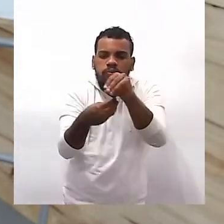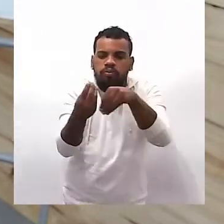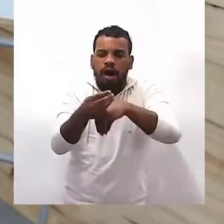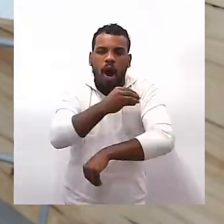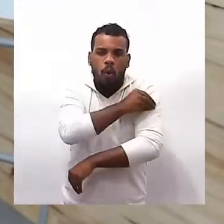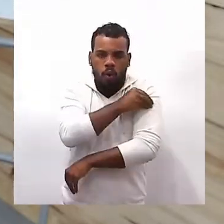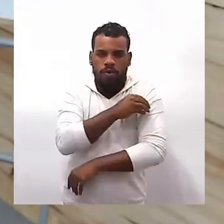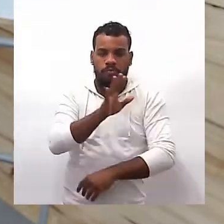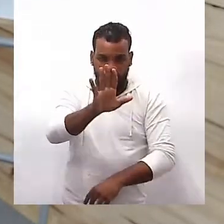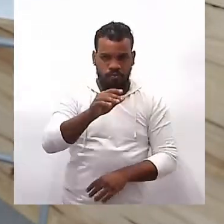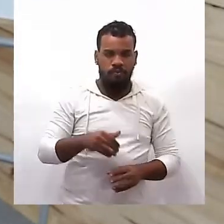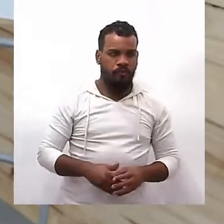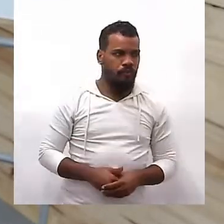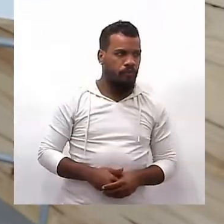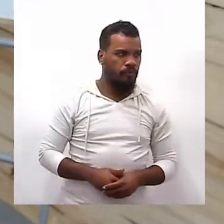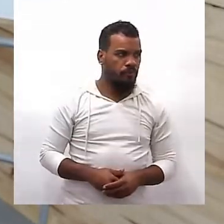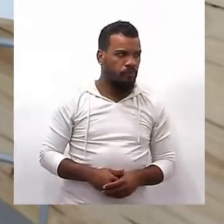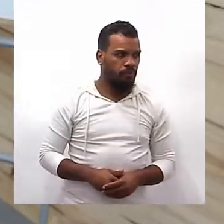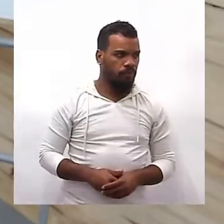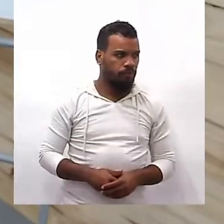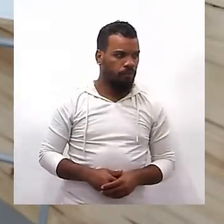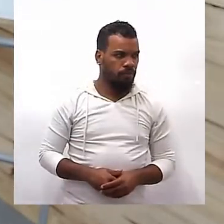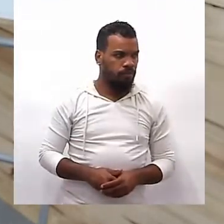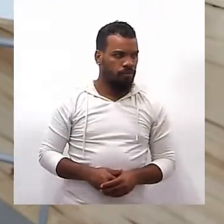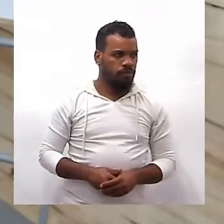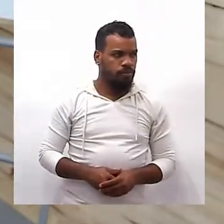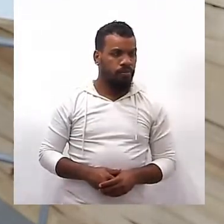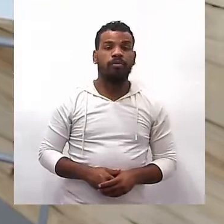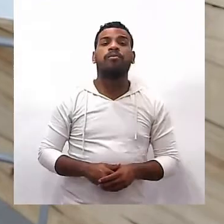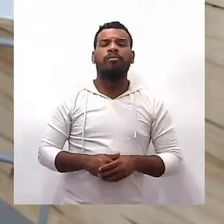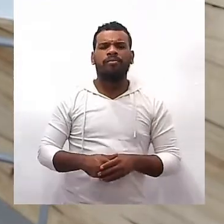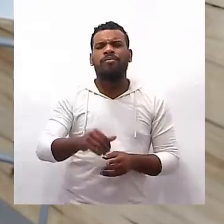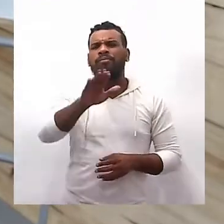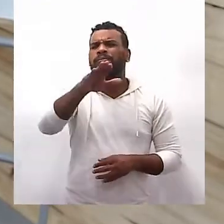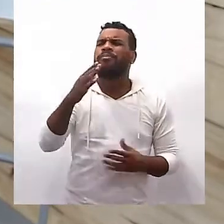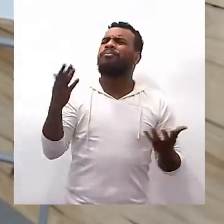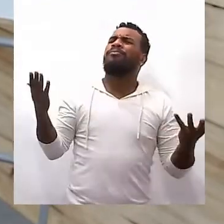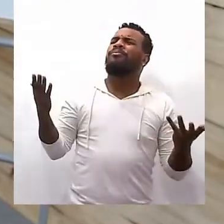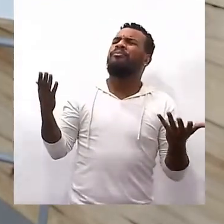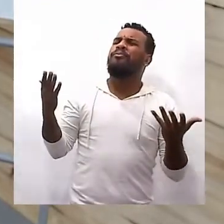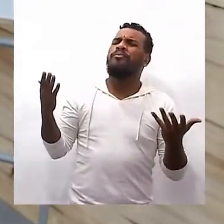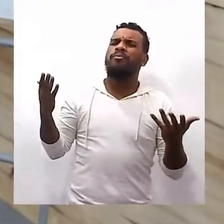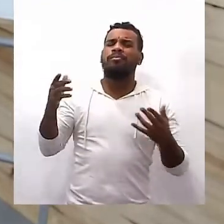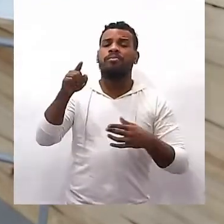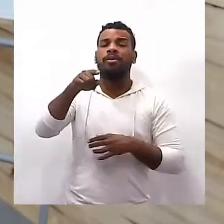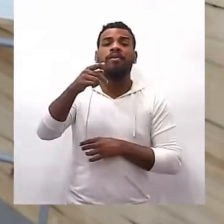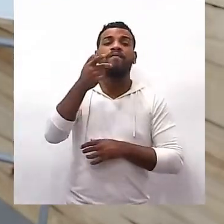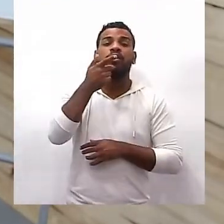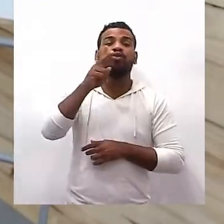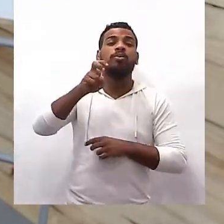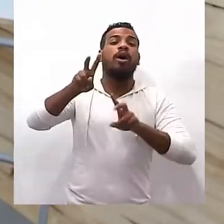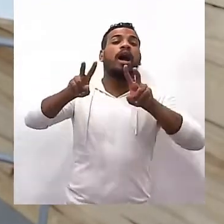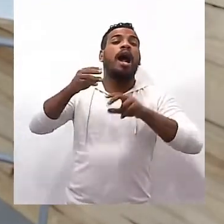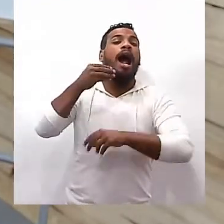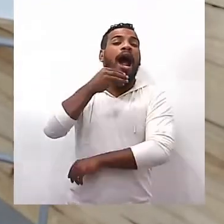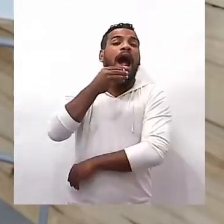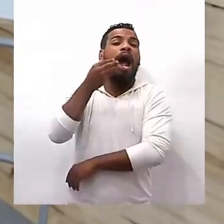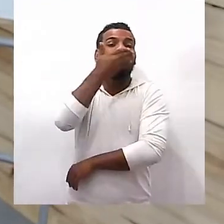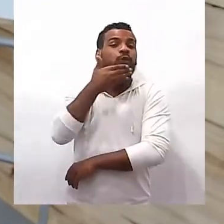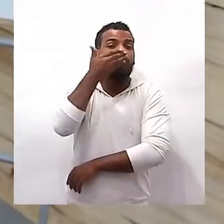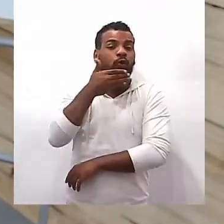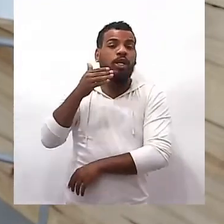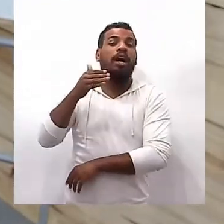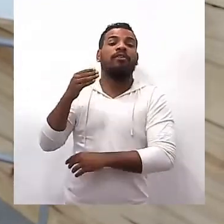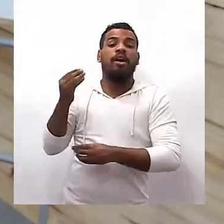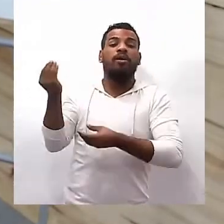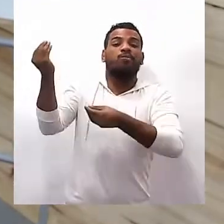Ó, cuidado com o processo de fermentação alcoólica. Aí você pode dizer assim, Andrei, mas ele falou de um açúcar que vai ser